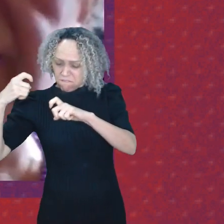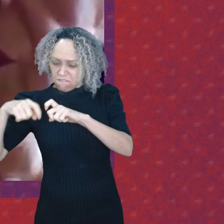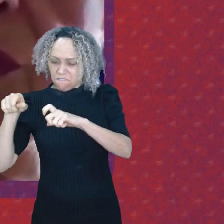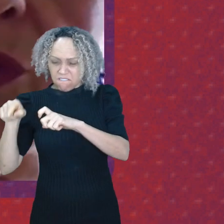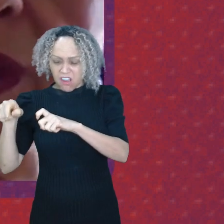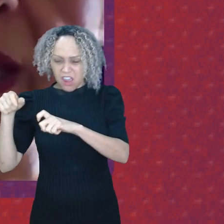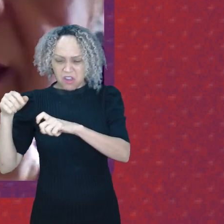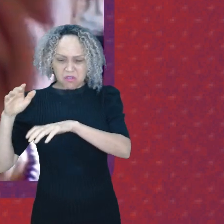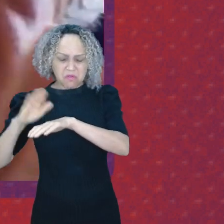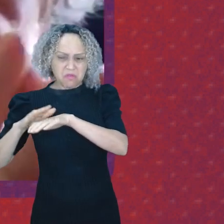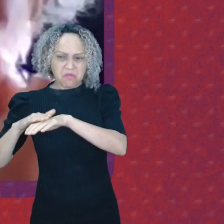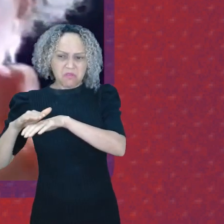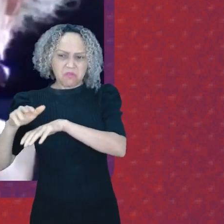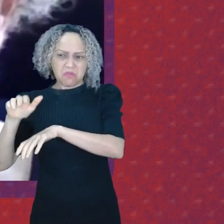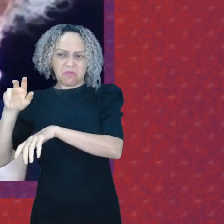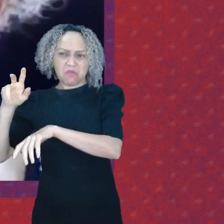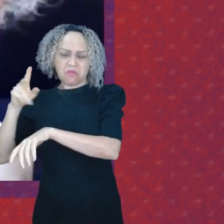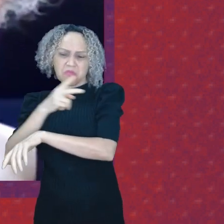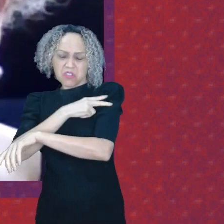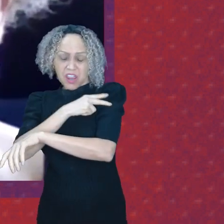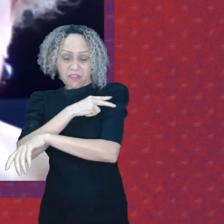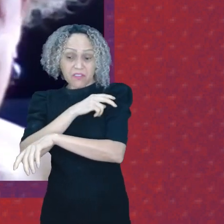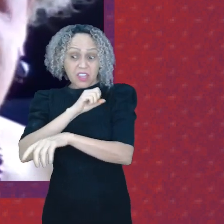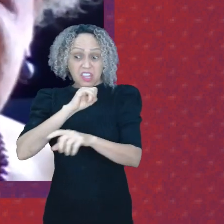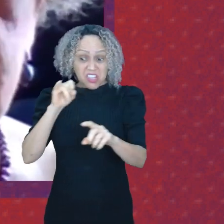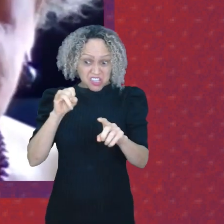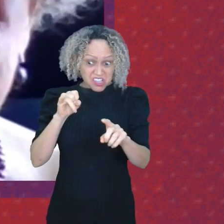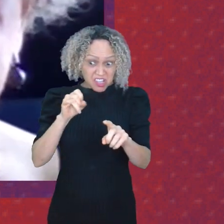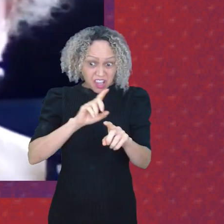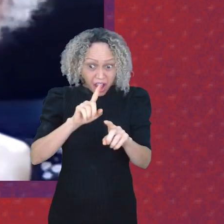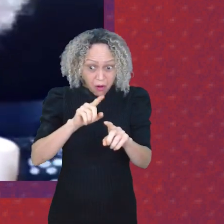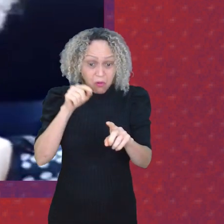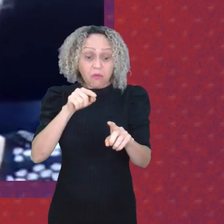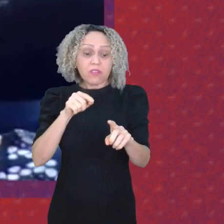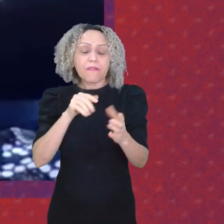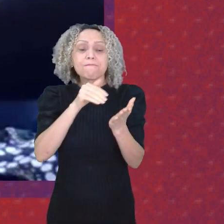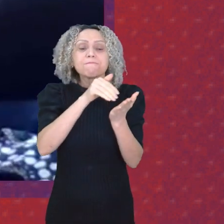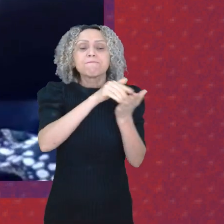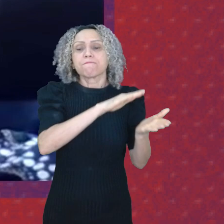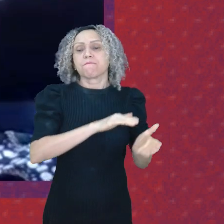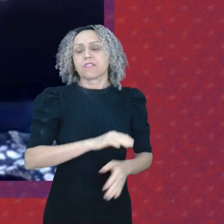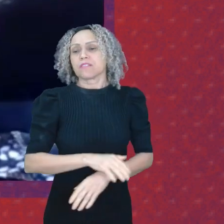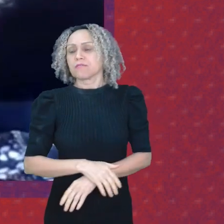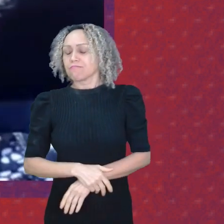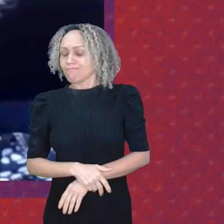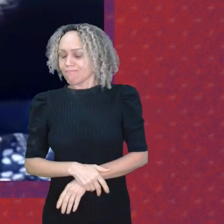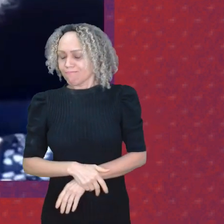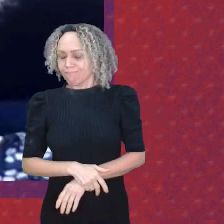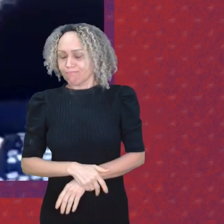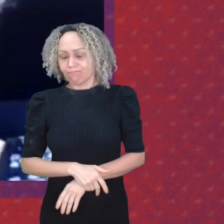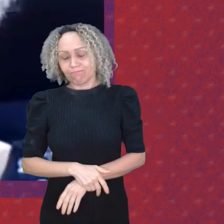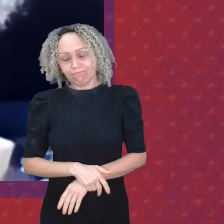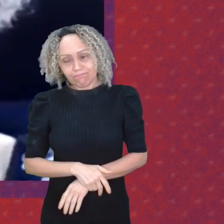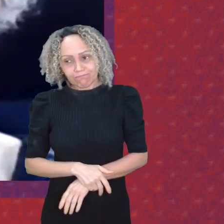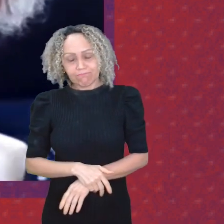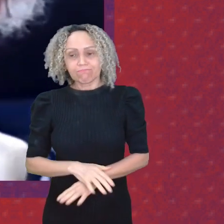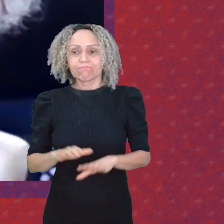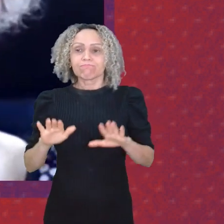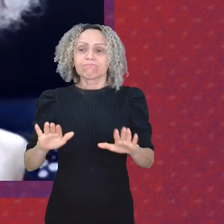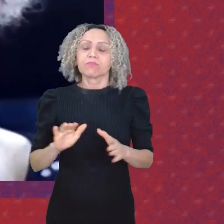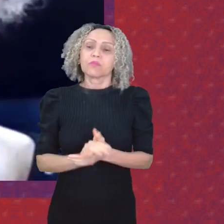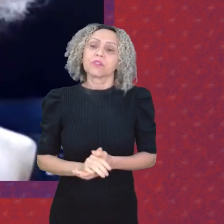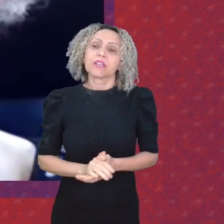desde o governo Lula e aqui da saudosa ministra Neucéia Freire, e no governo da presidenta Dilma, na